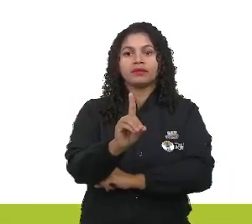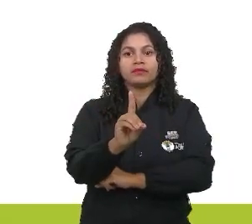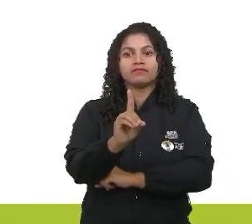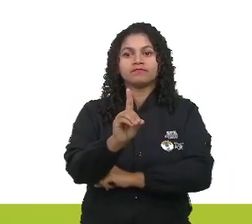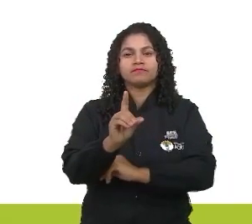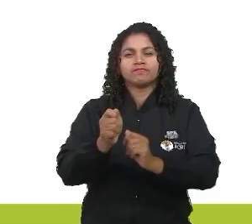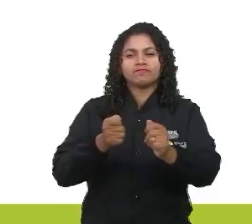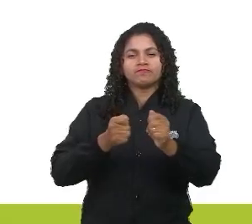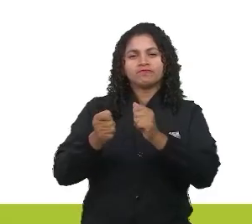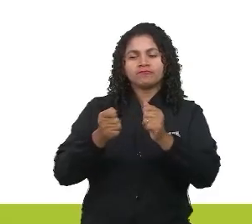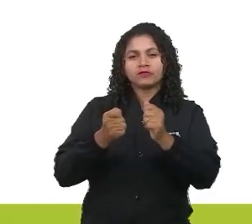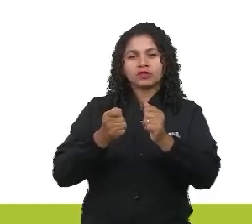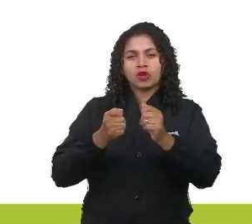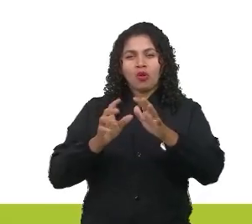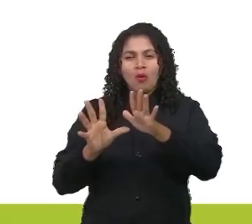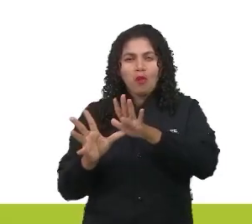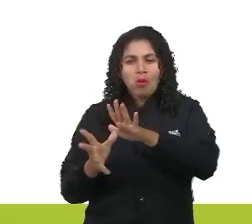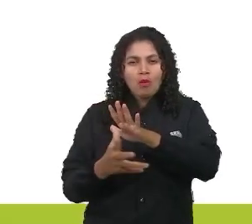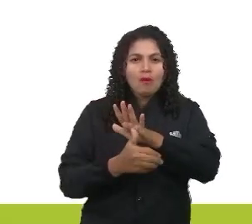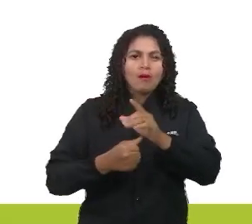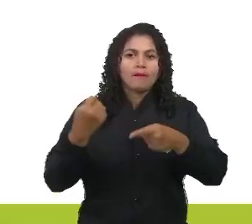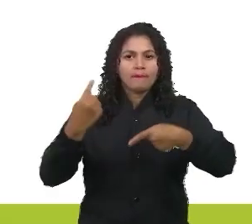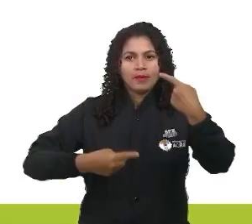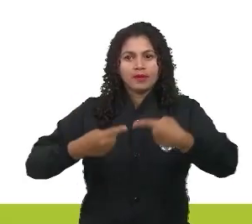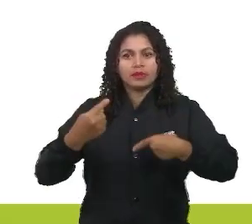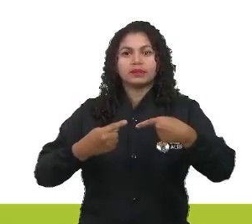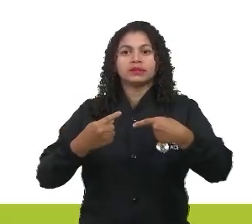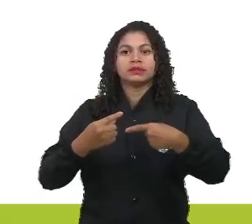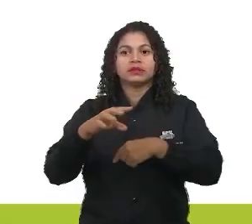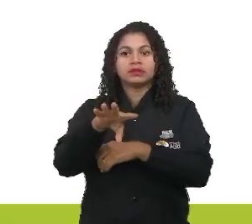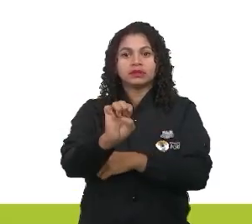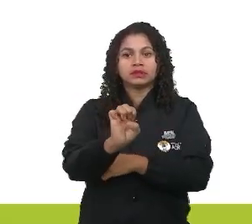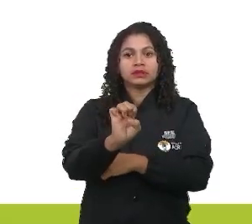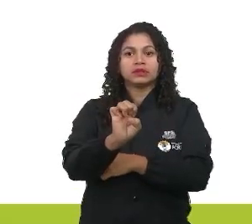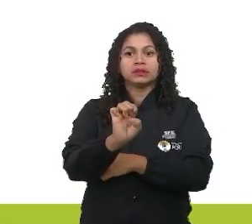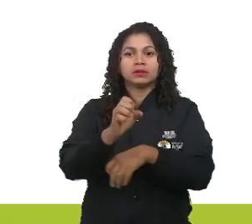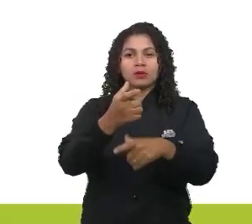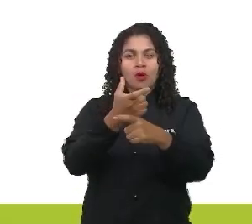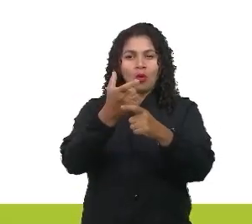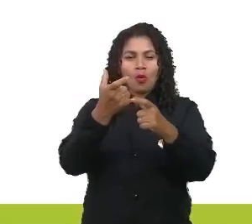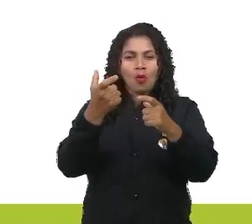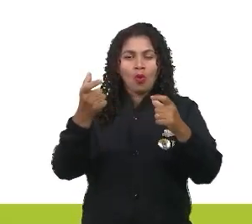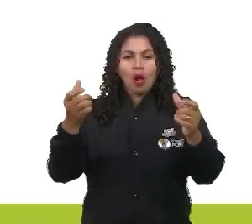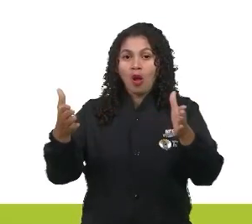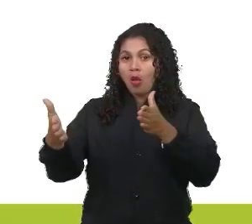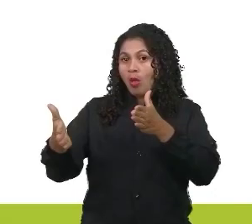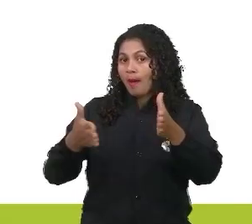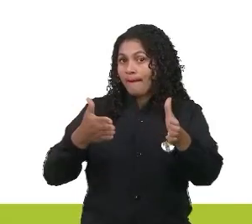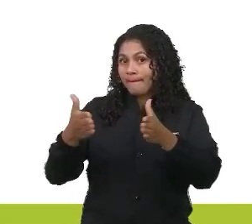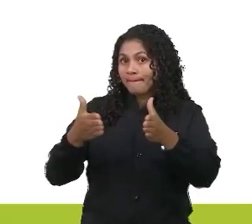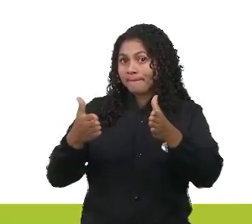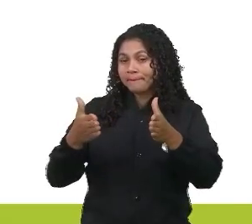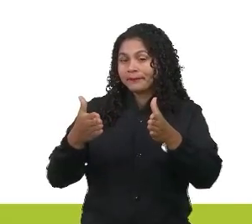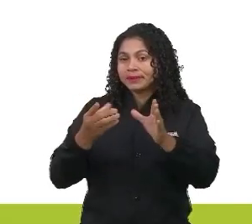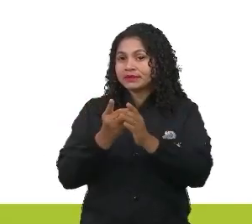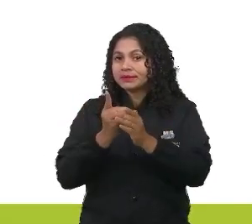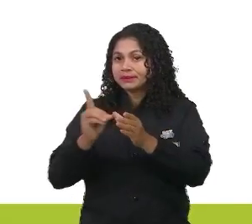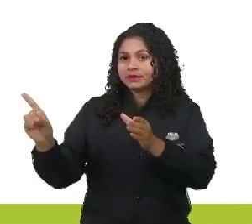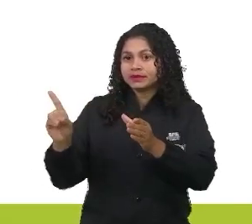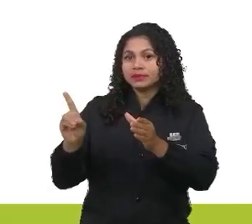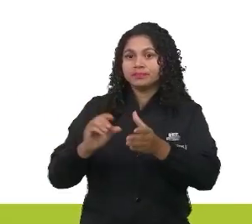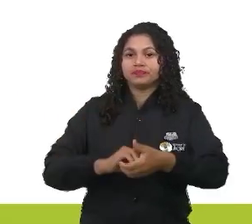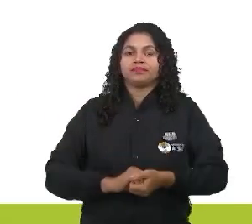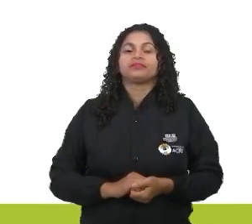E, expansão do período de reclusão. Vamos observar a alternativa correta, está expressa na